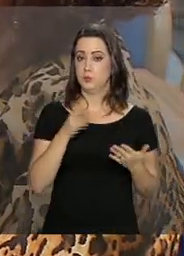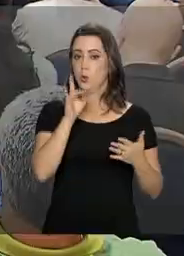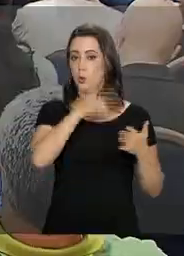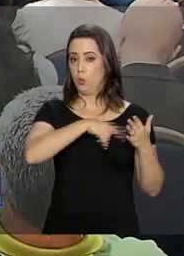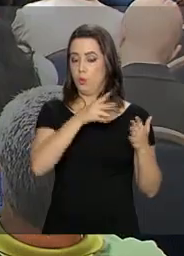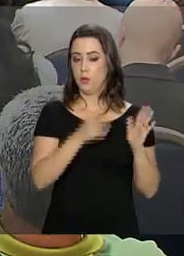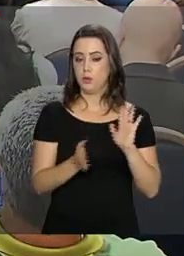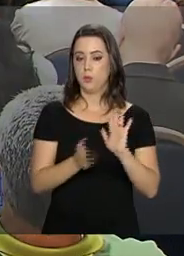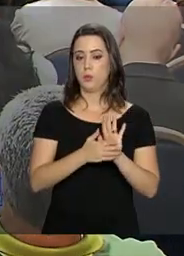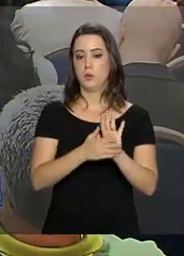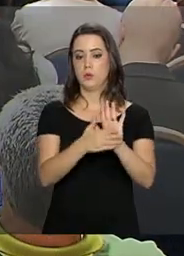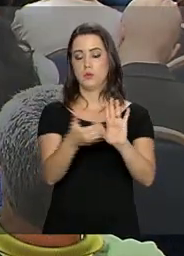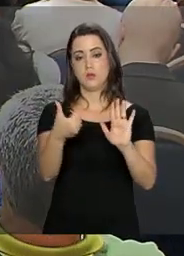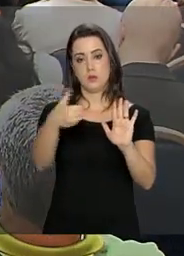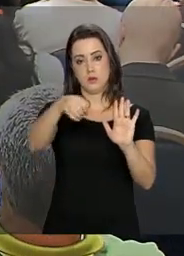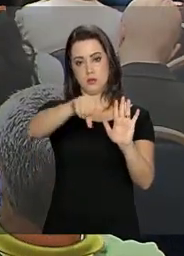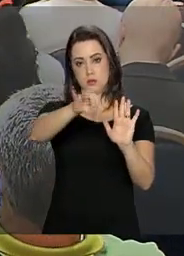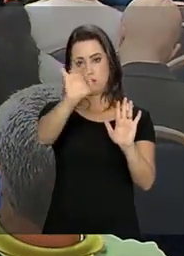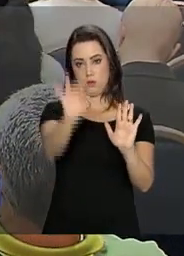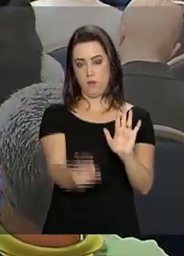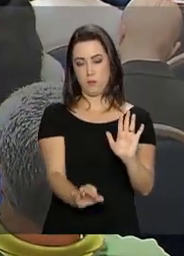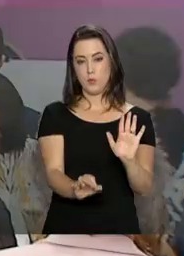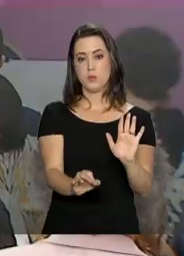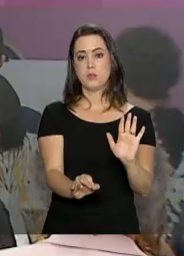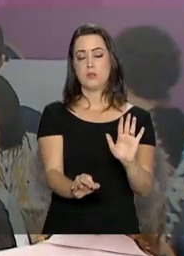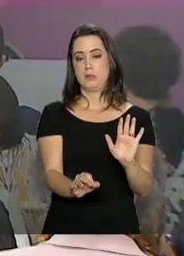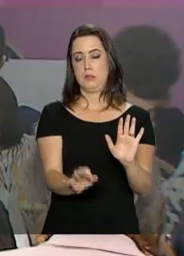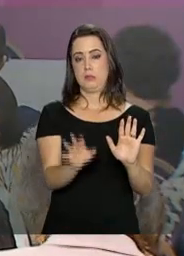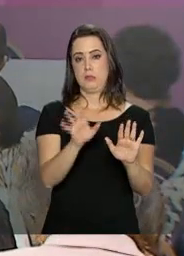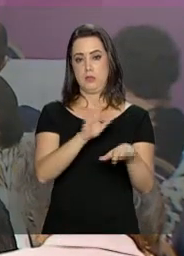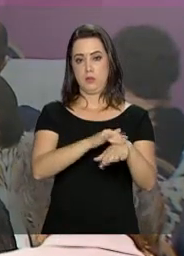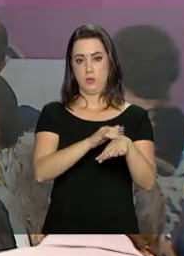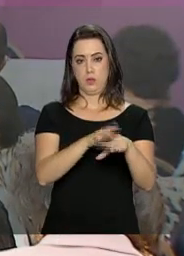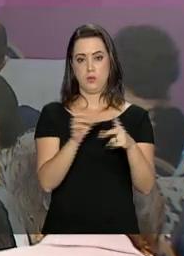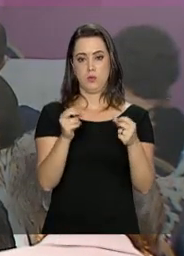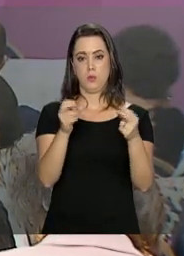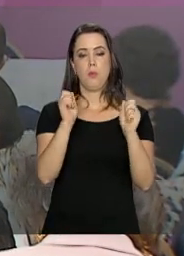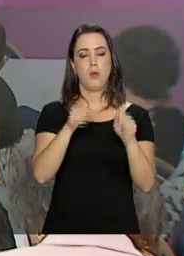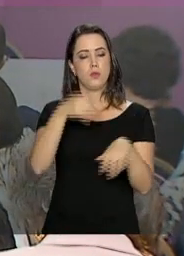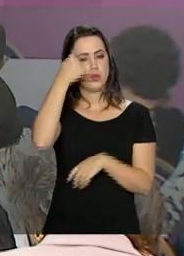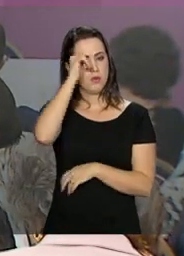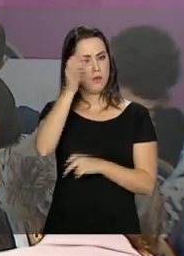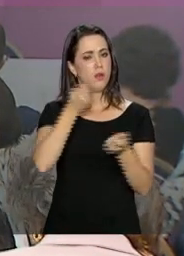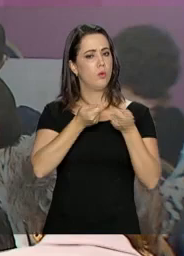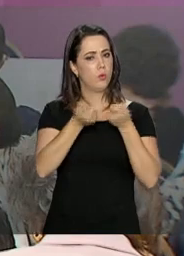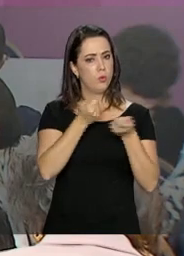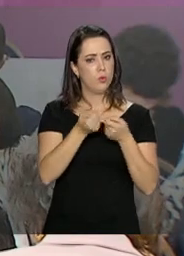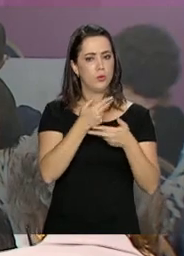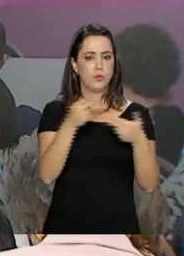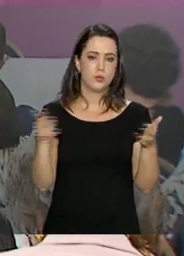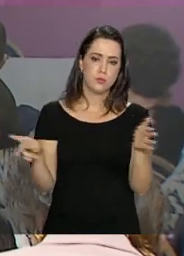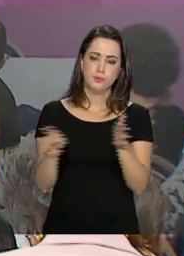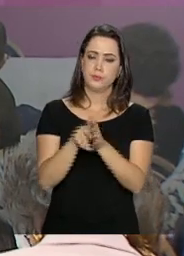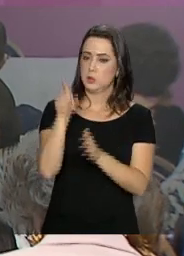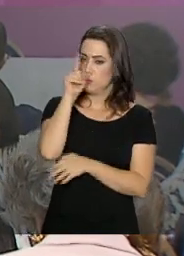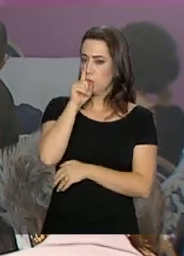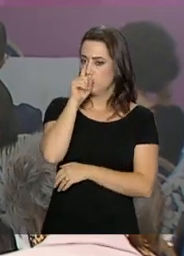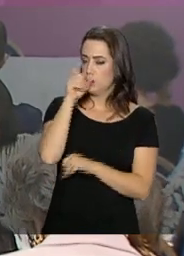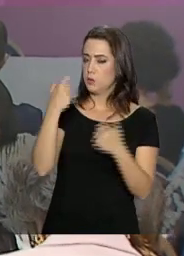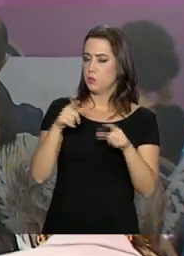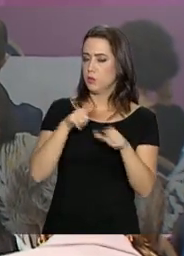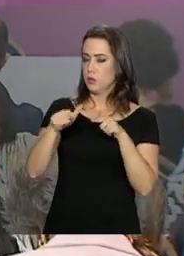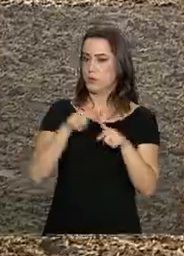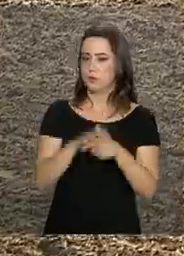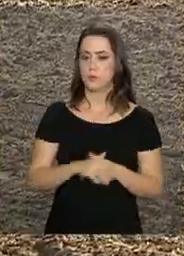documento, 19% dos casos de câncer poderiam ser prevenidos com controle dos fatores de risco no ambiente